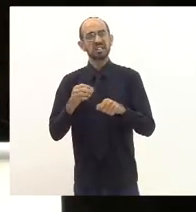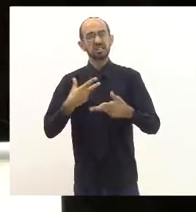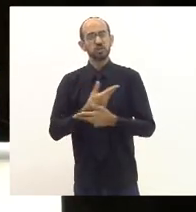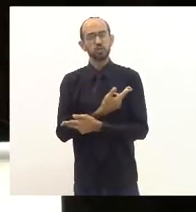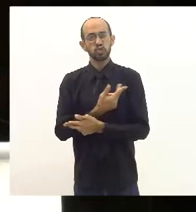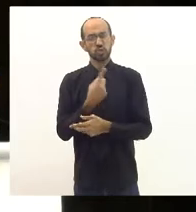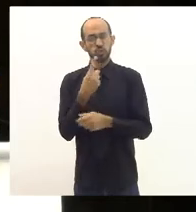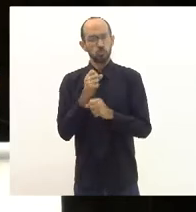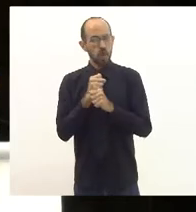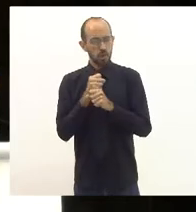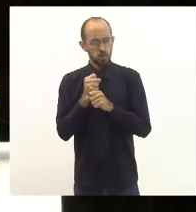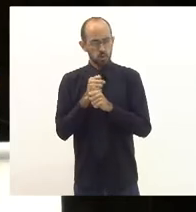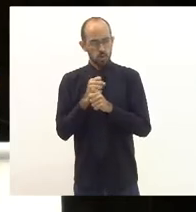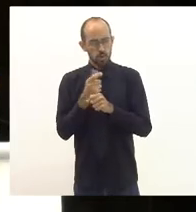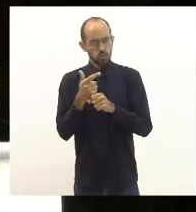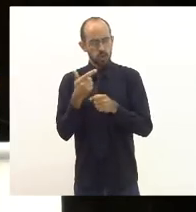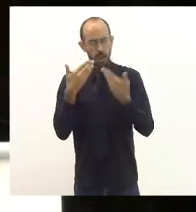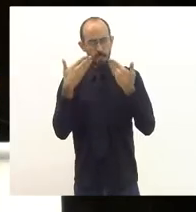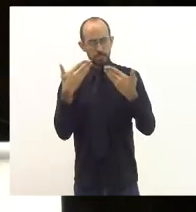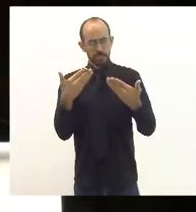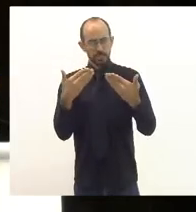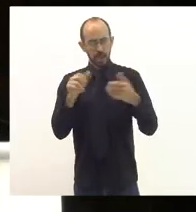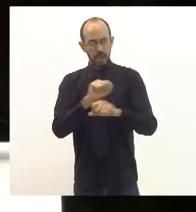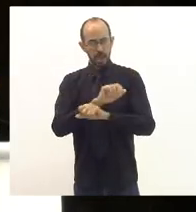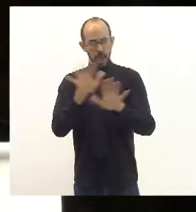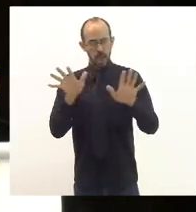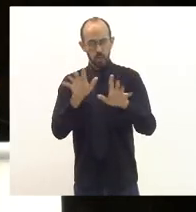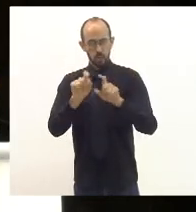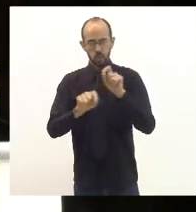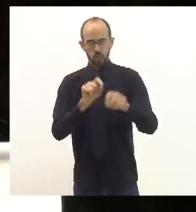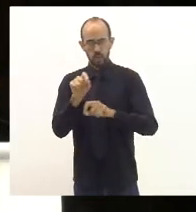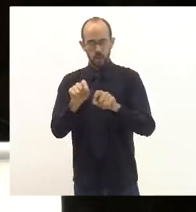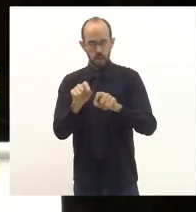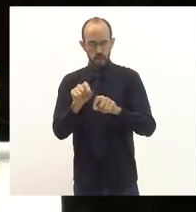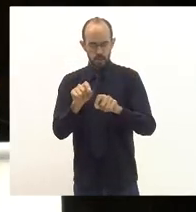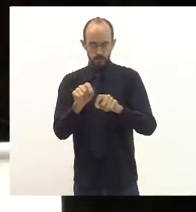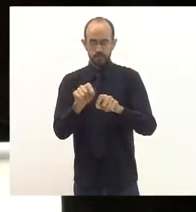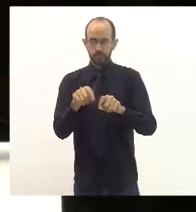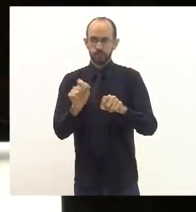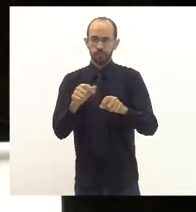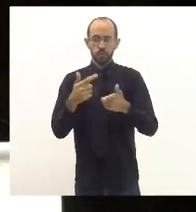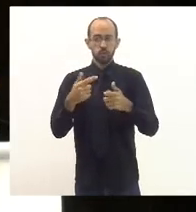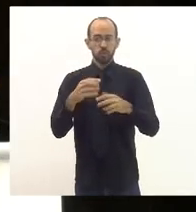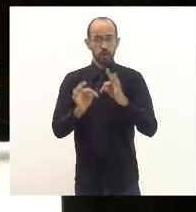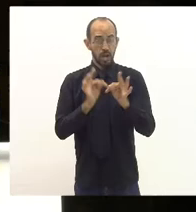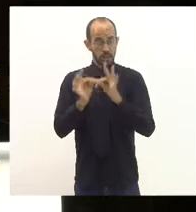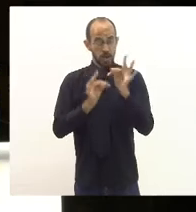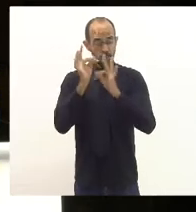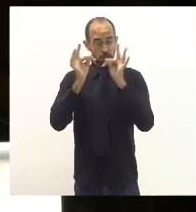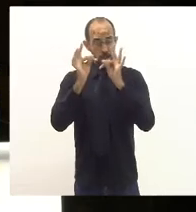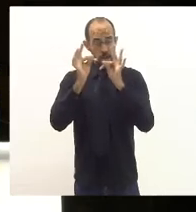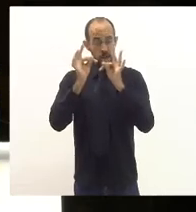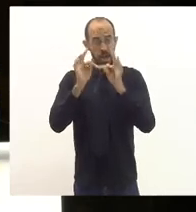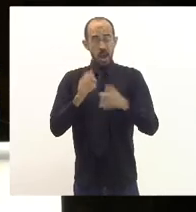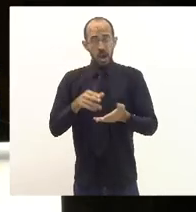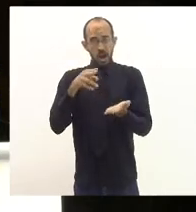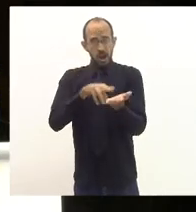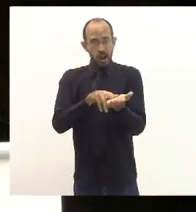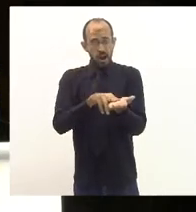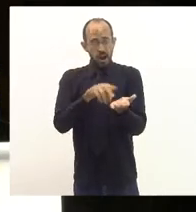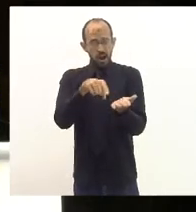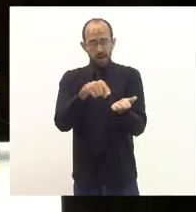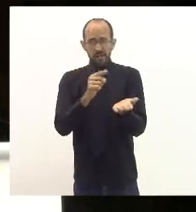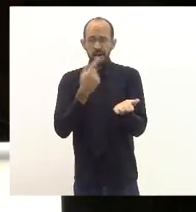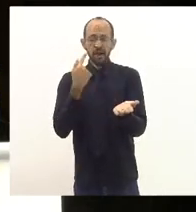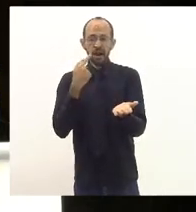ano, e não apresenta de forma transparente as questões que envolvem tanto o tratamento dos pacientes. Há muitos